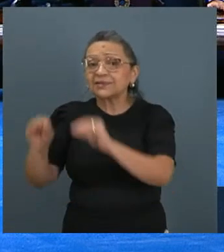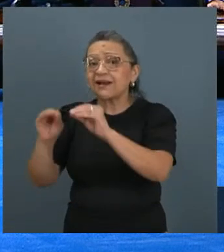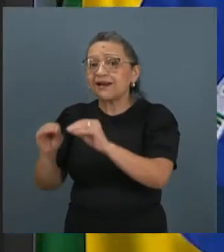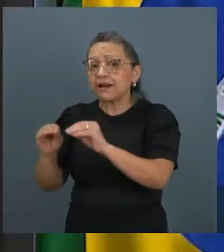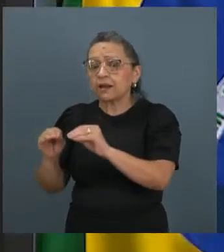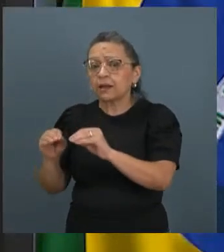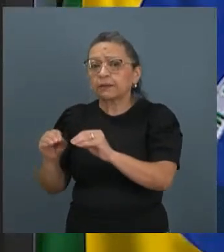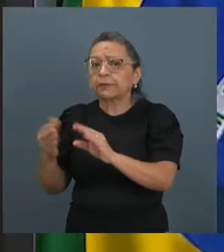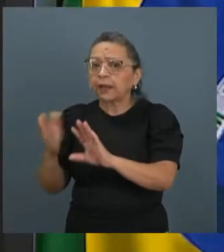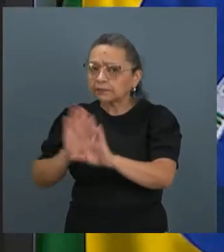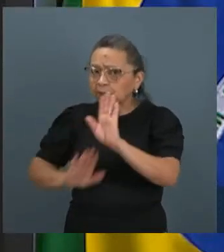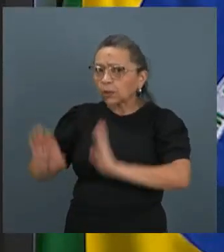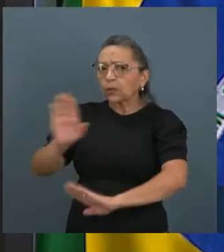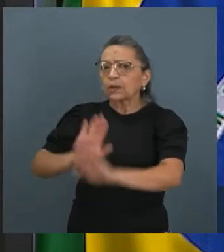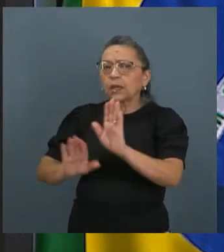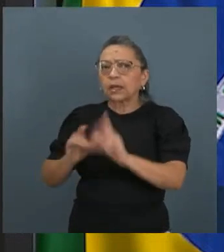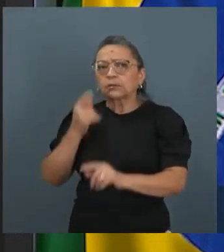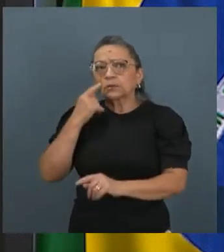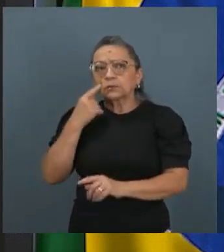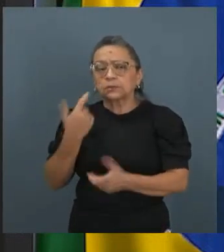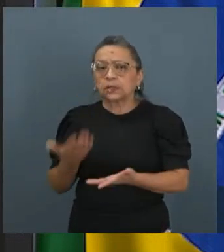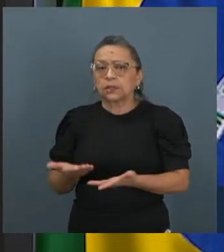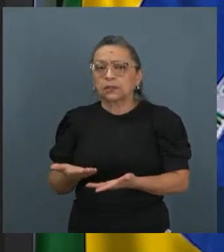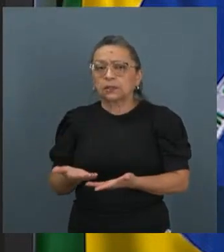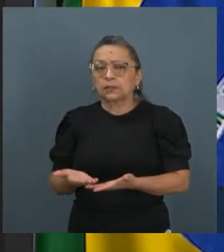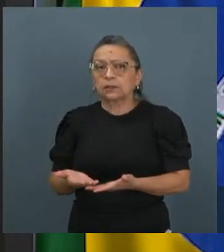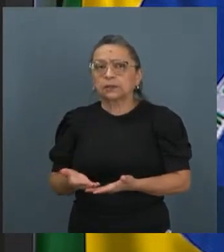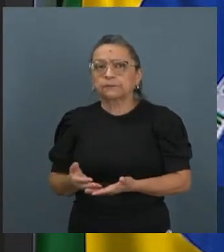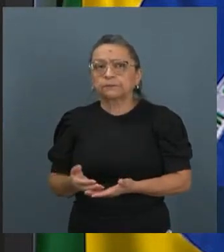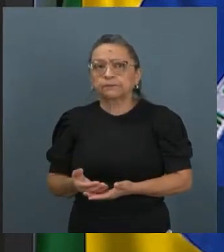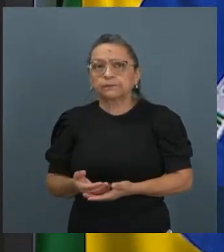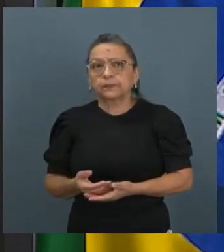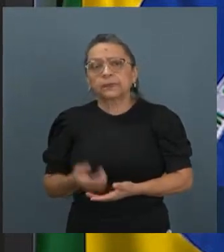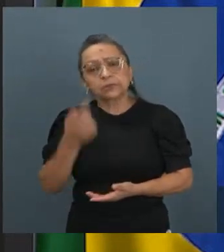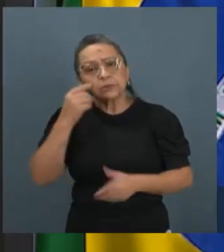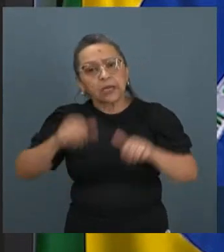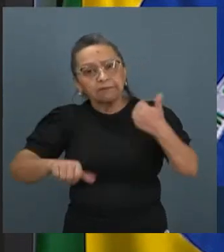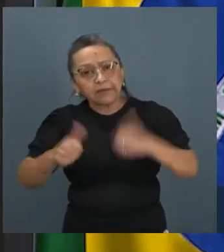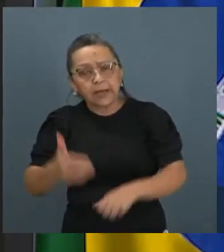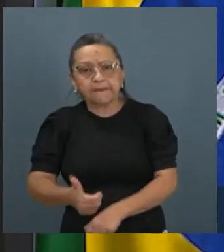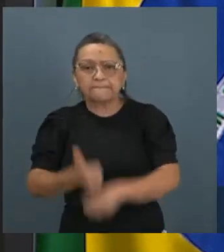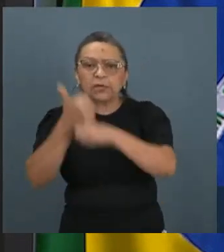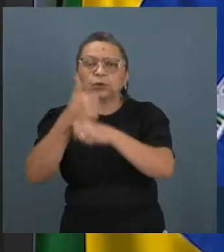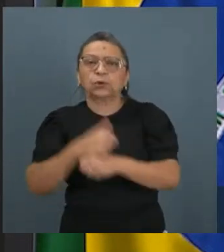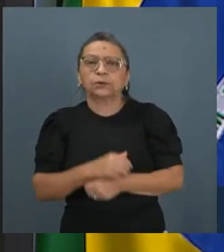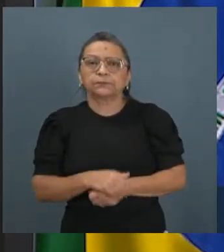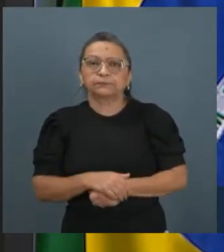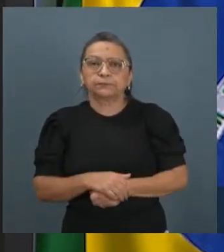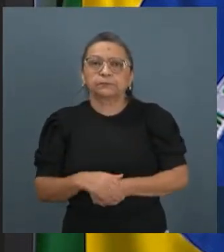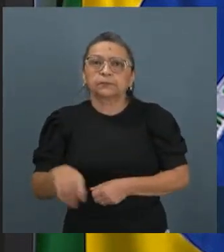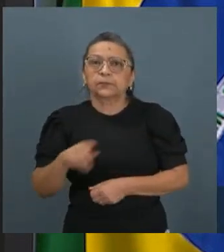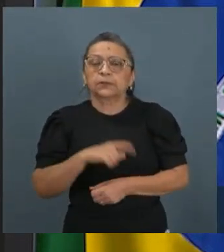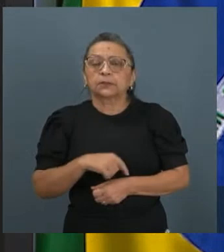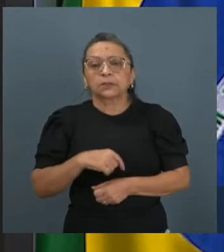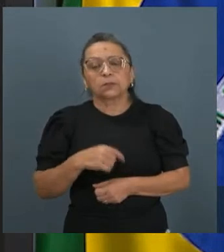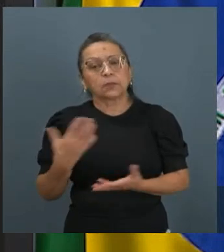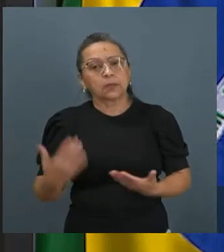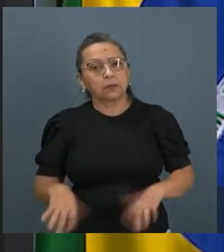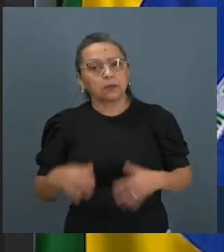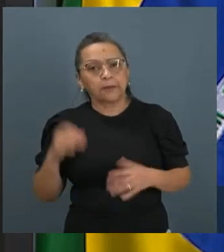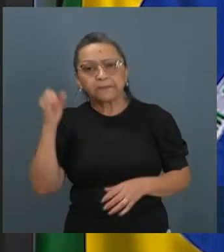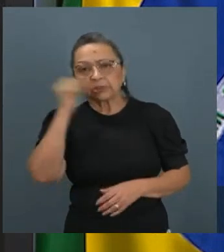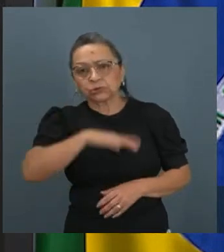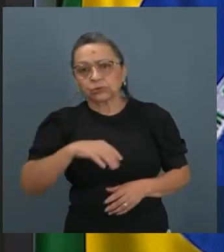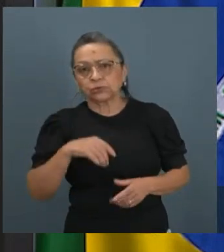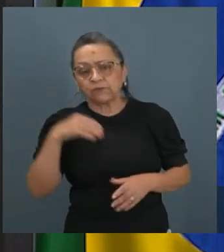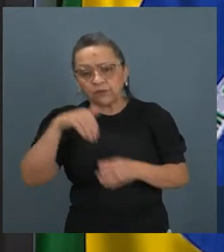por precaução, né, o princípio da precaução, da responsabilidade dessa votação, que seria uma temeridade para o